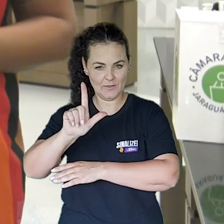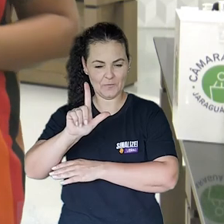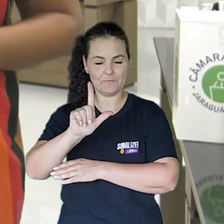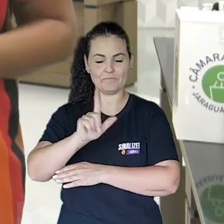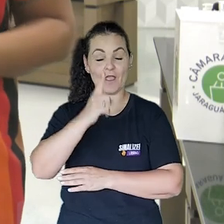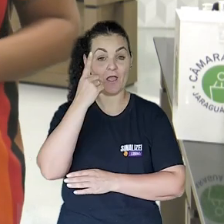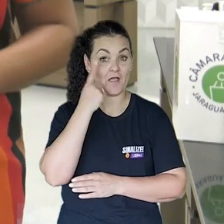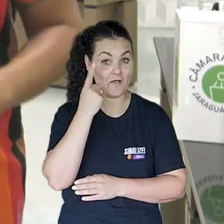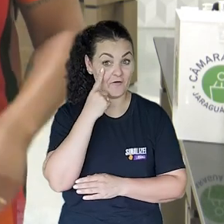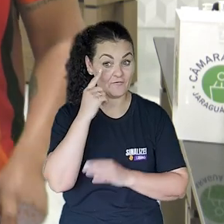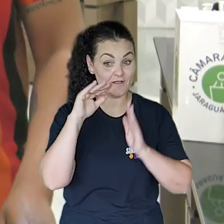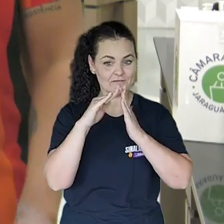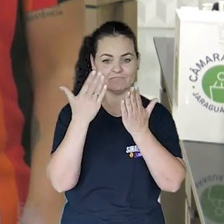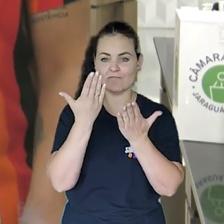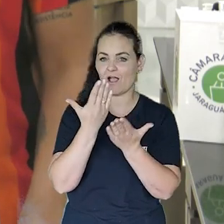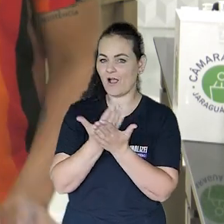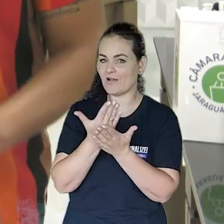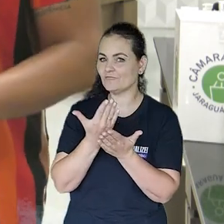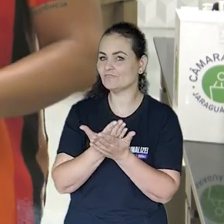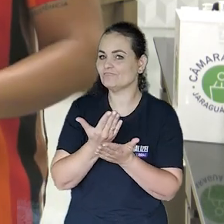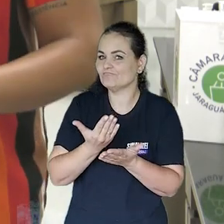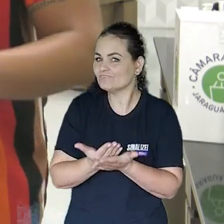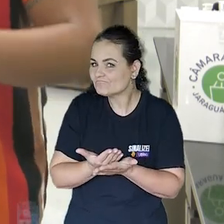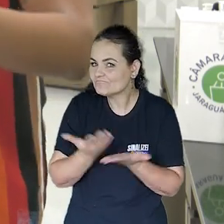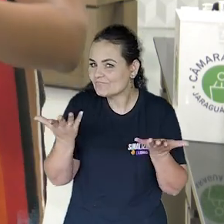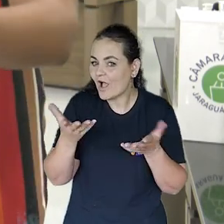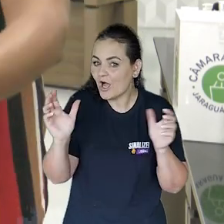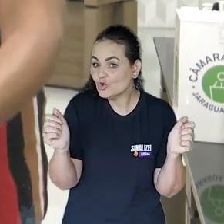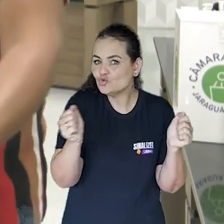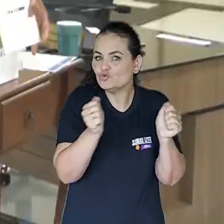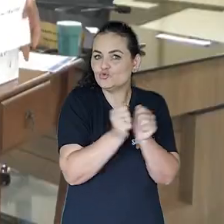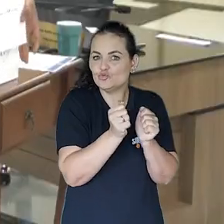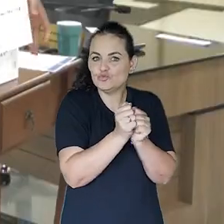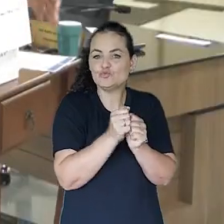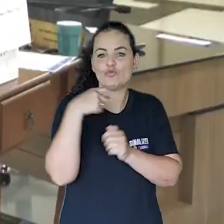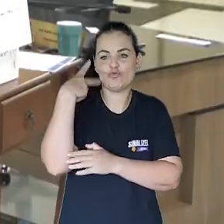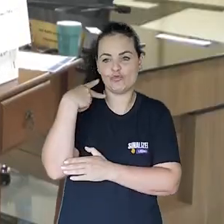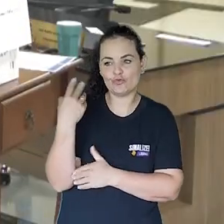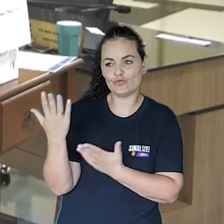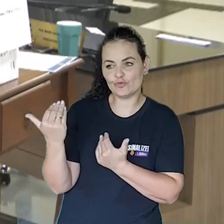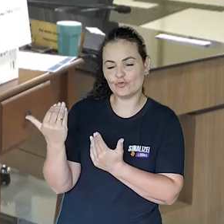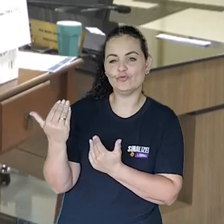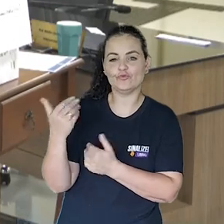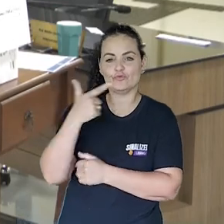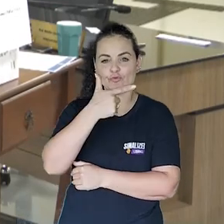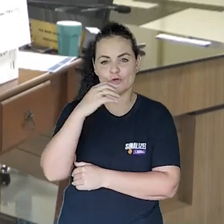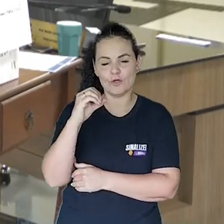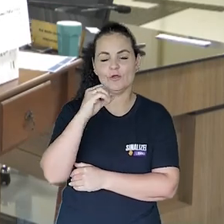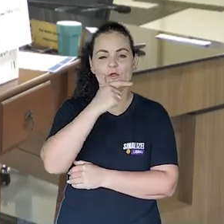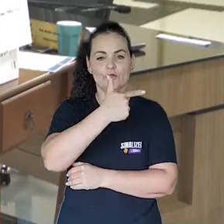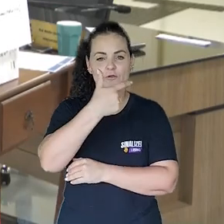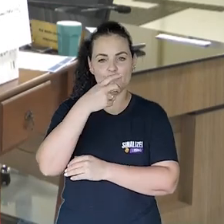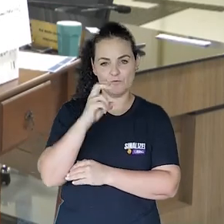Mirim 2025. Abigail, a responsabilidade é sua.